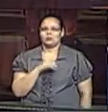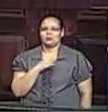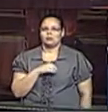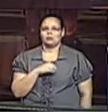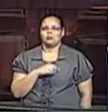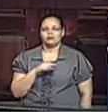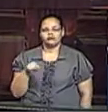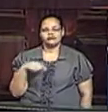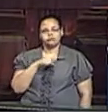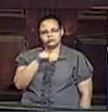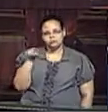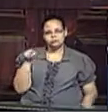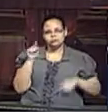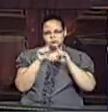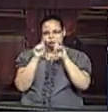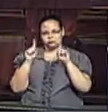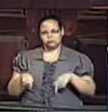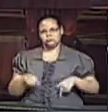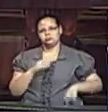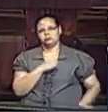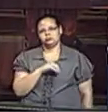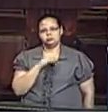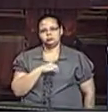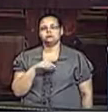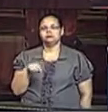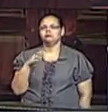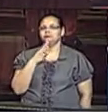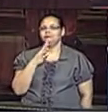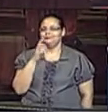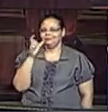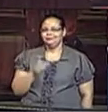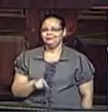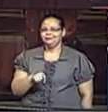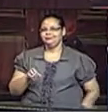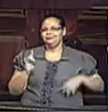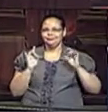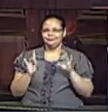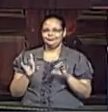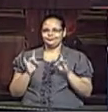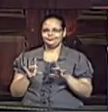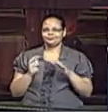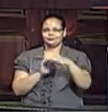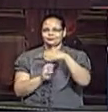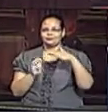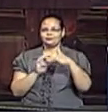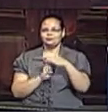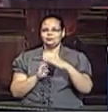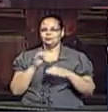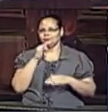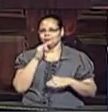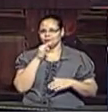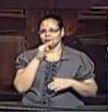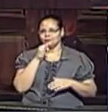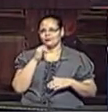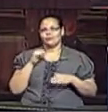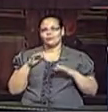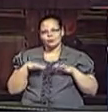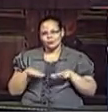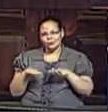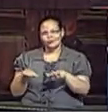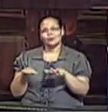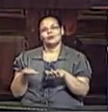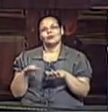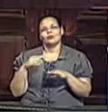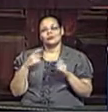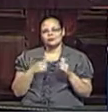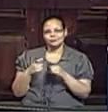pagar os salários dos seus funcionários. Eu quero aqui fazer um reconhecimento, especialmente aos donos das confecções de fundo de quintal da